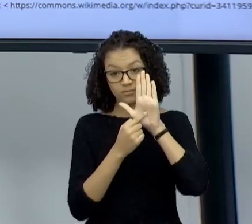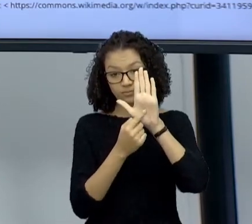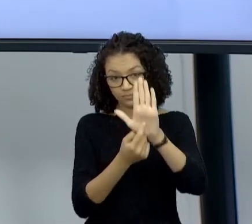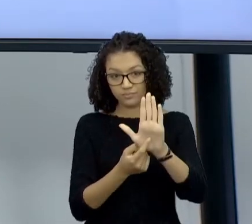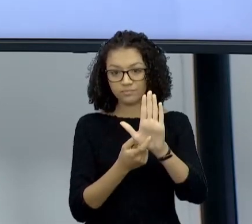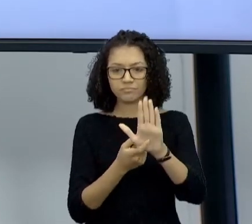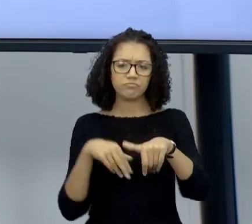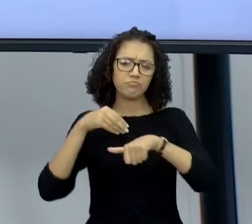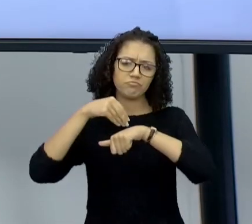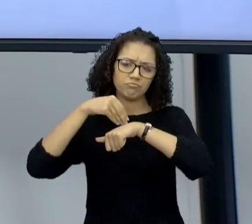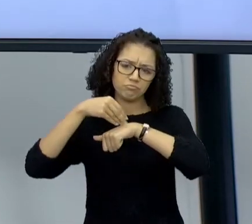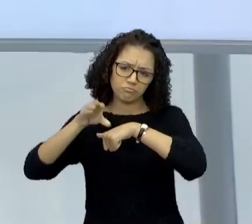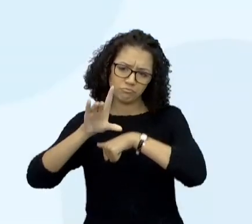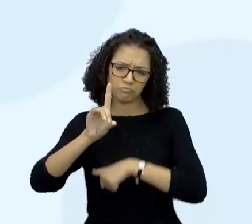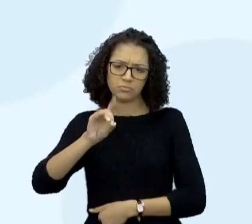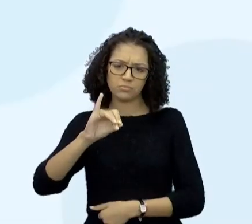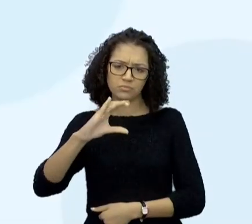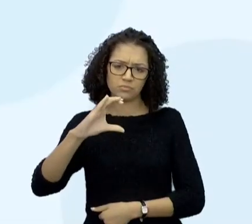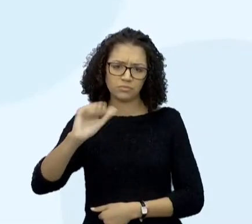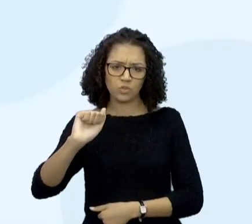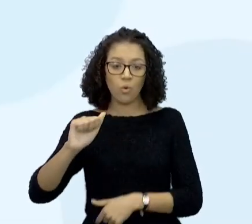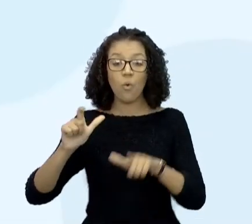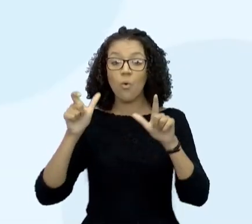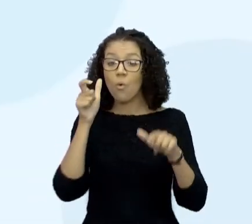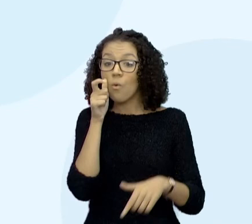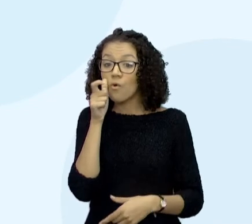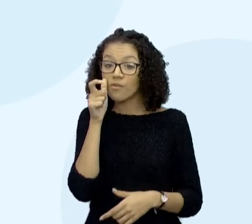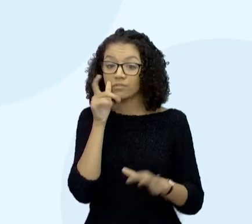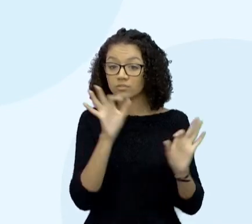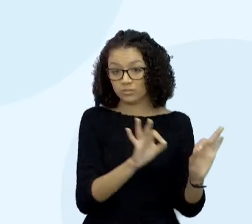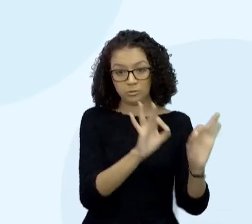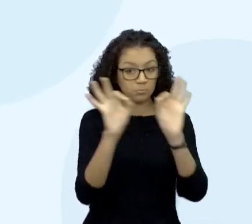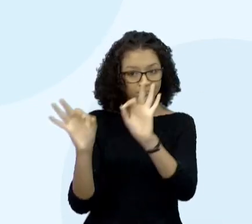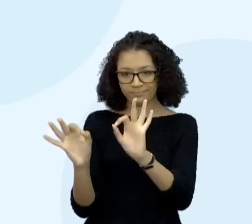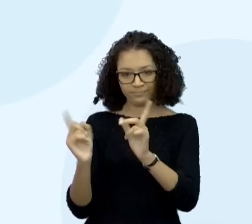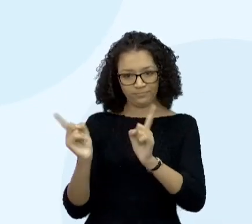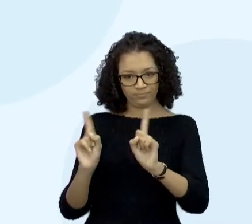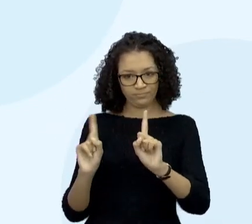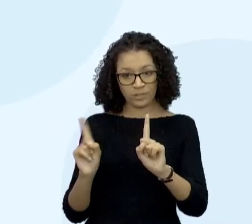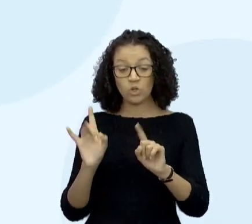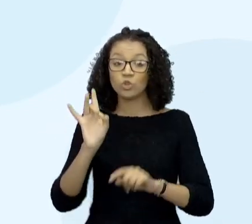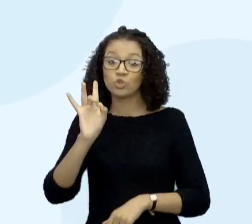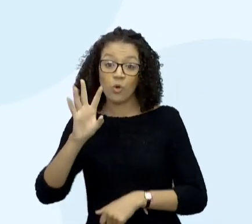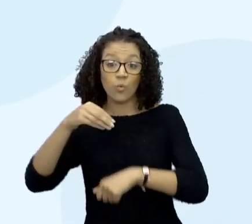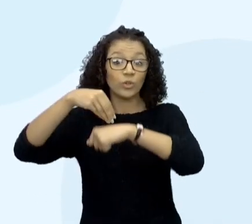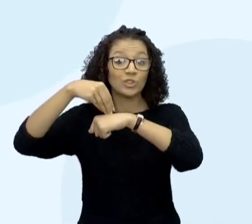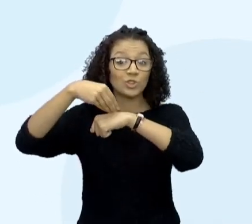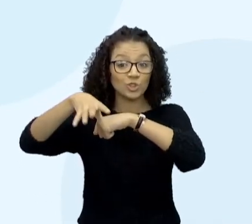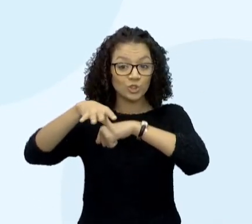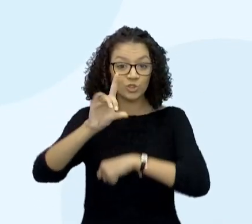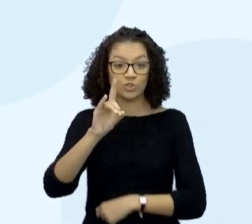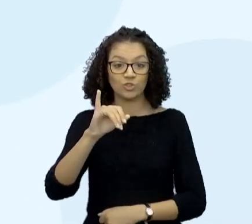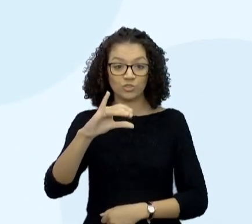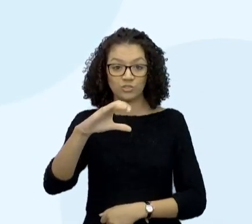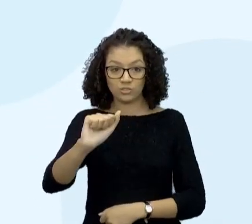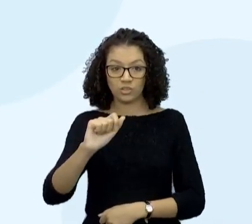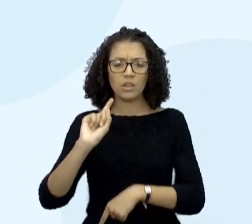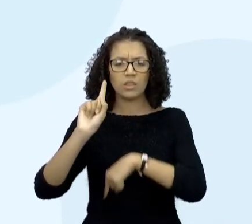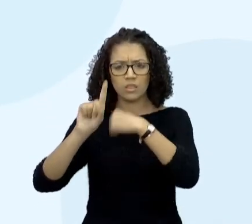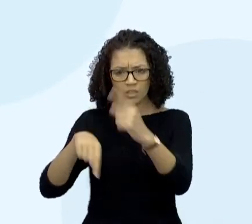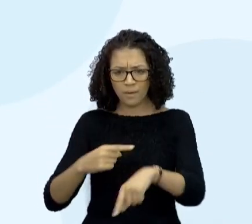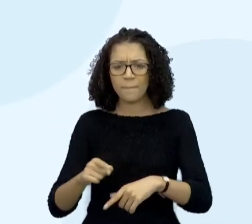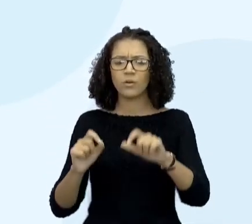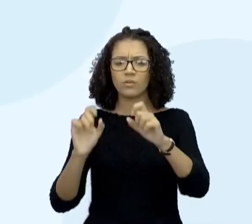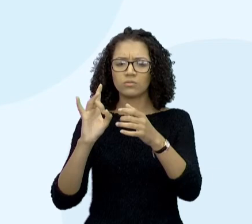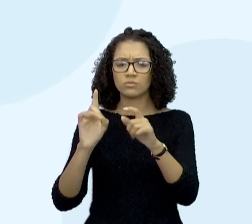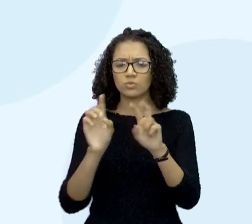uma sugestão de vídeo, tá? Nós não vamos passar agora, é somente uma sugestão. Tem aí o ODS 14 que vocês depois podem